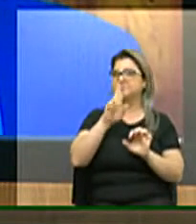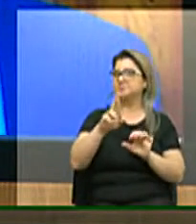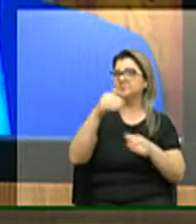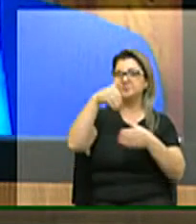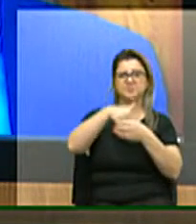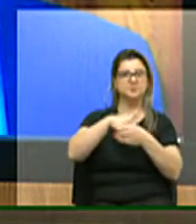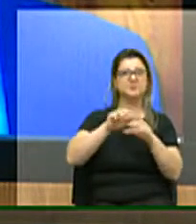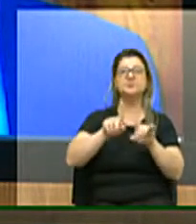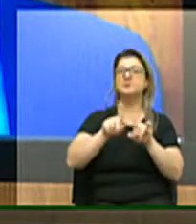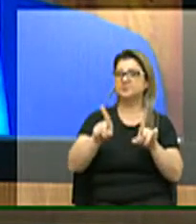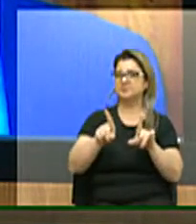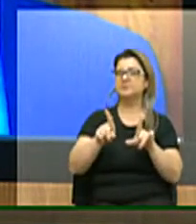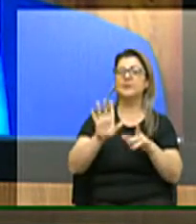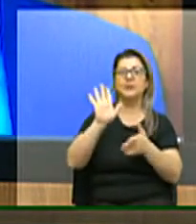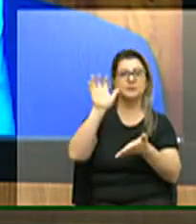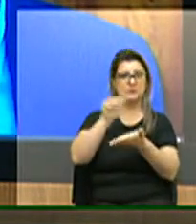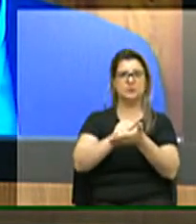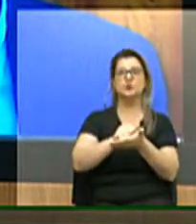do seu voto.